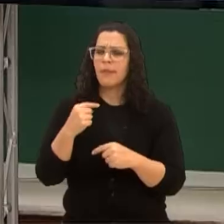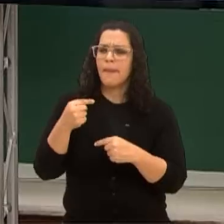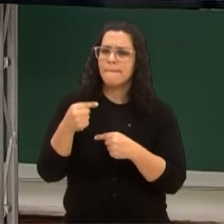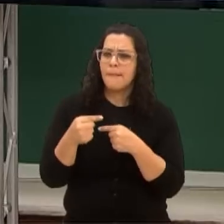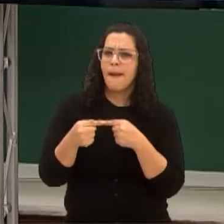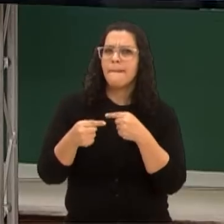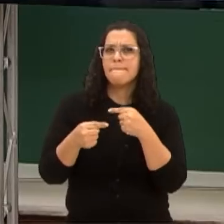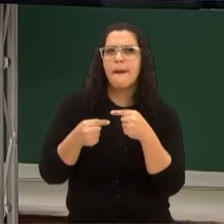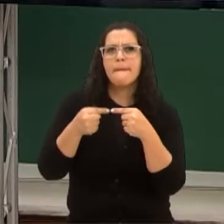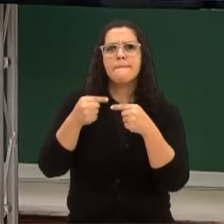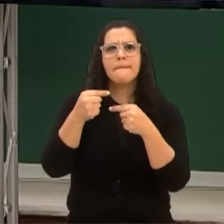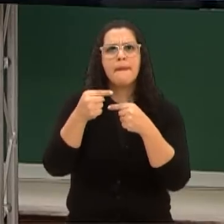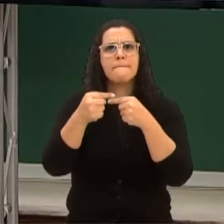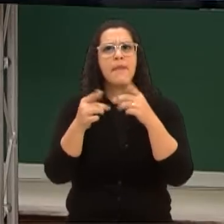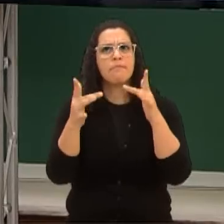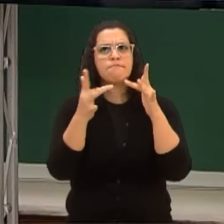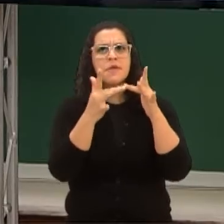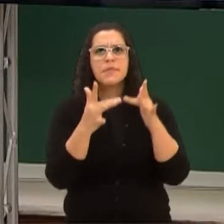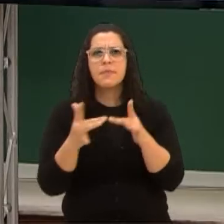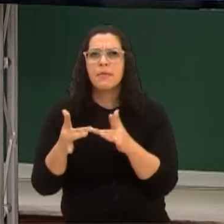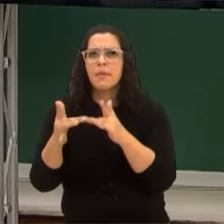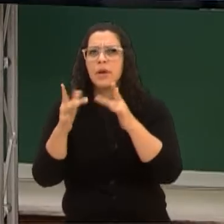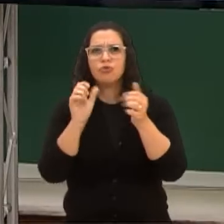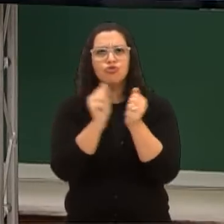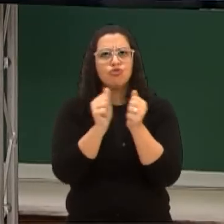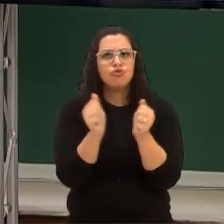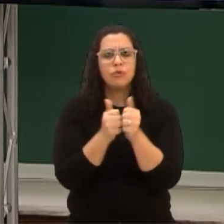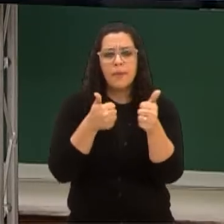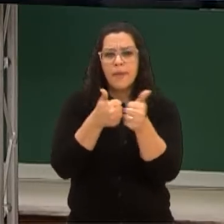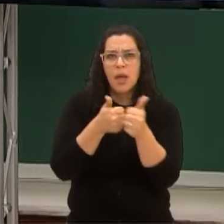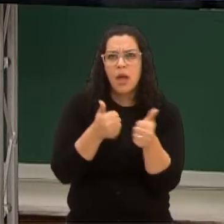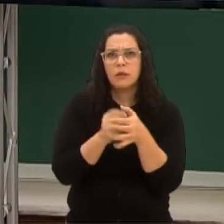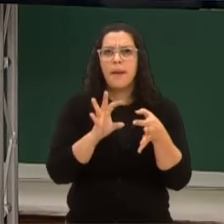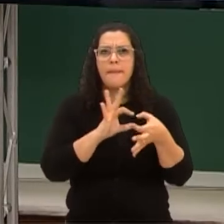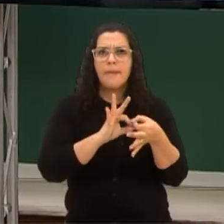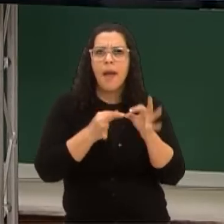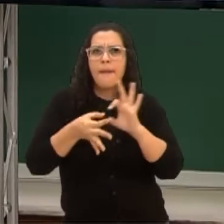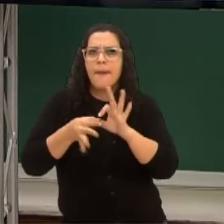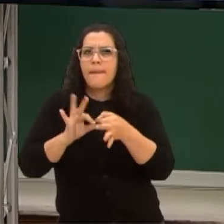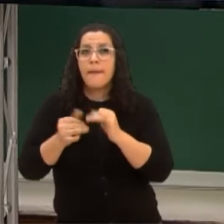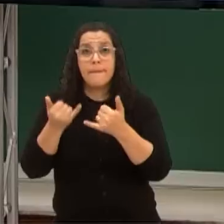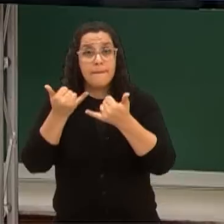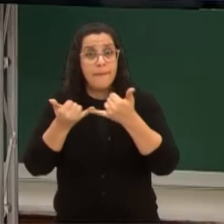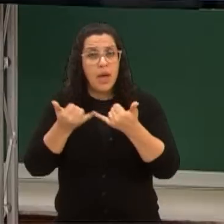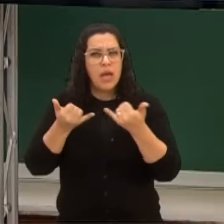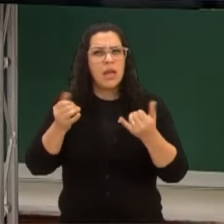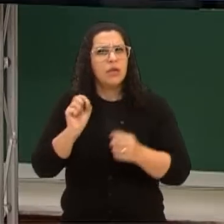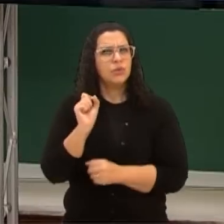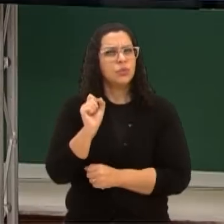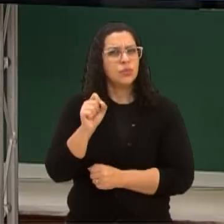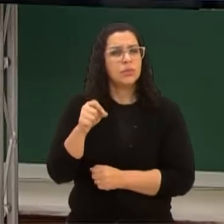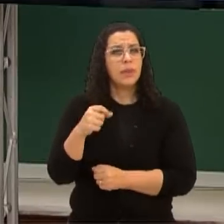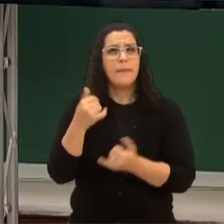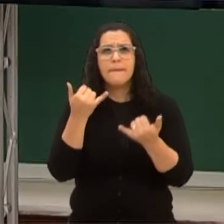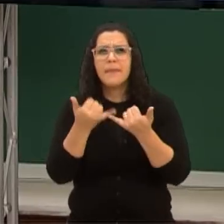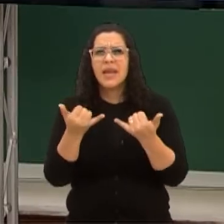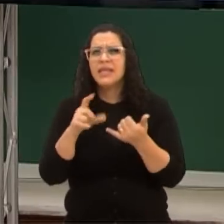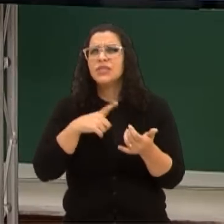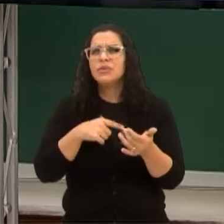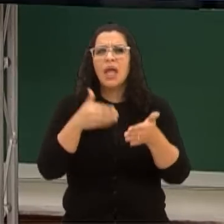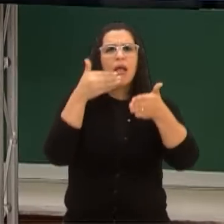vez mais conectados, cada vez mais próximos. Dá uma impressão, inclusive, de que não há